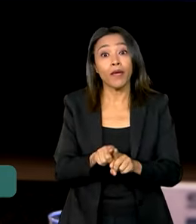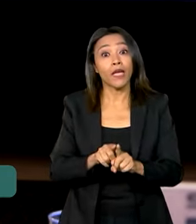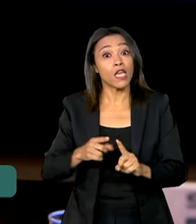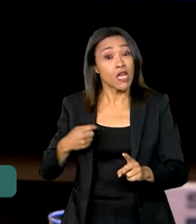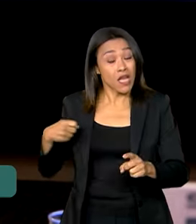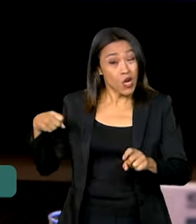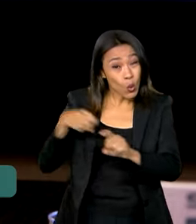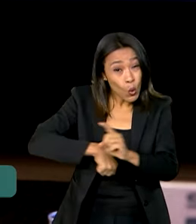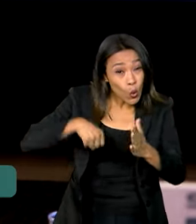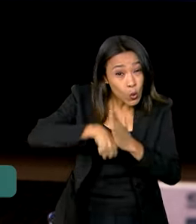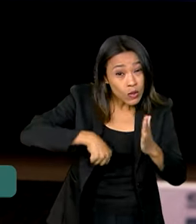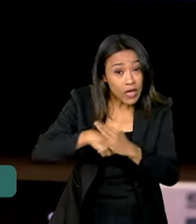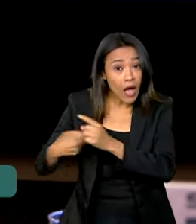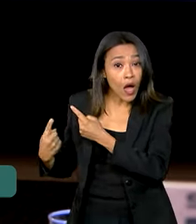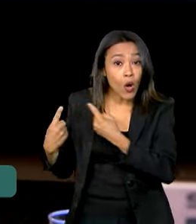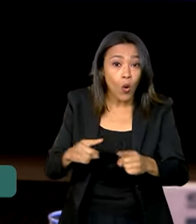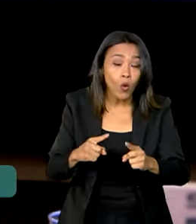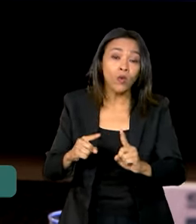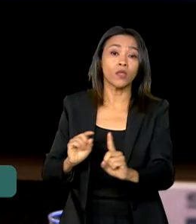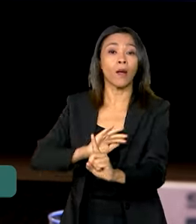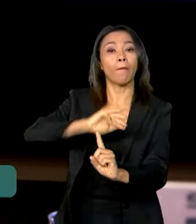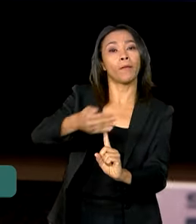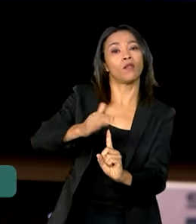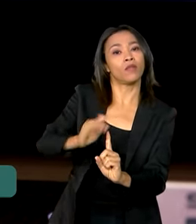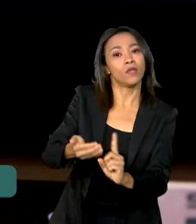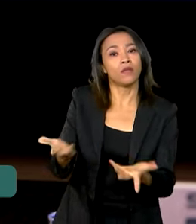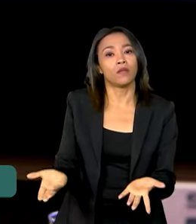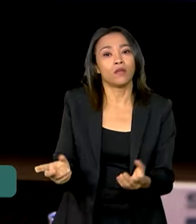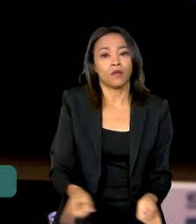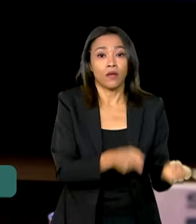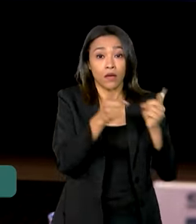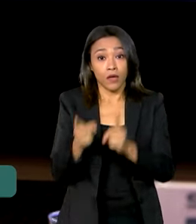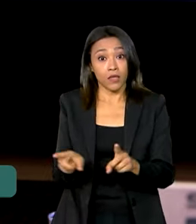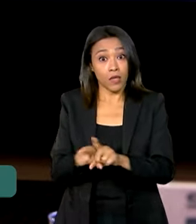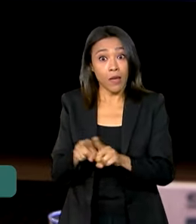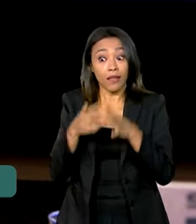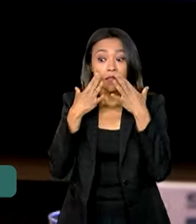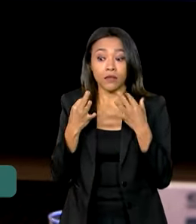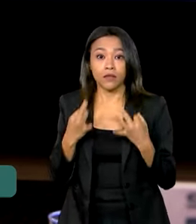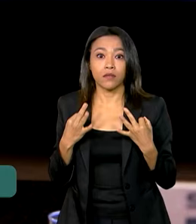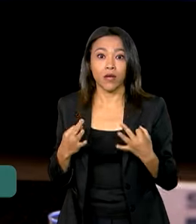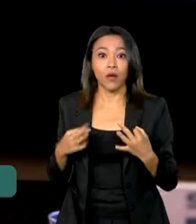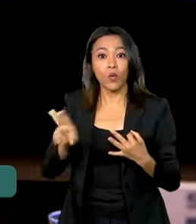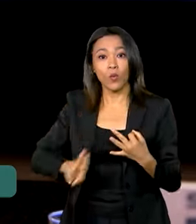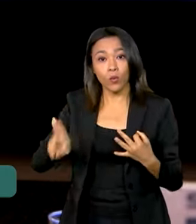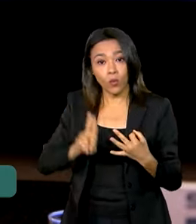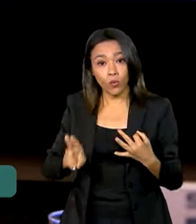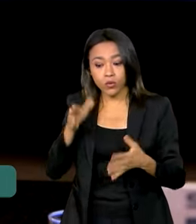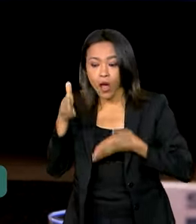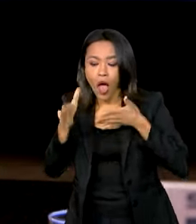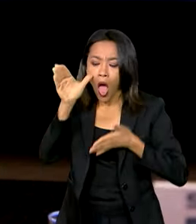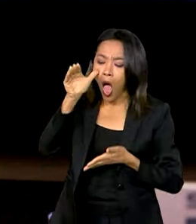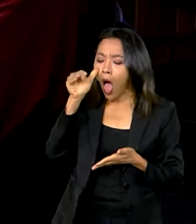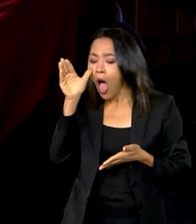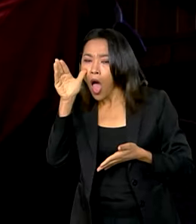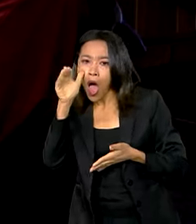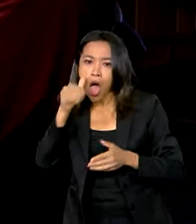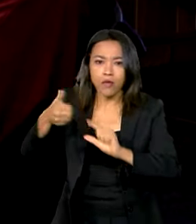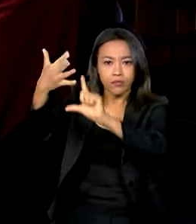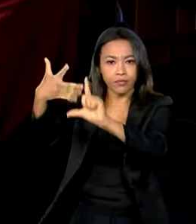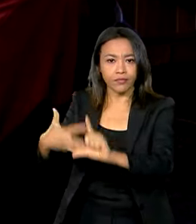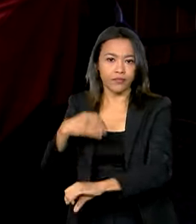pedofilia a gente de cuidar das crianças do ambiente digital e aos riscos que elas estão expostas